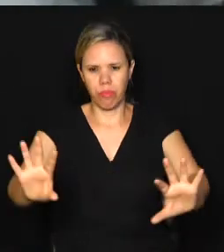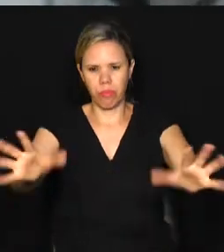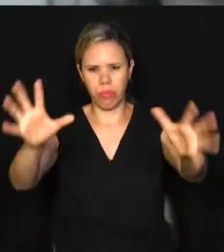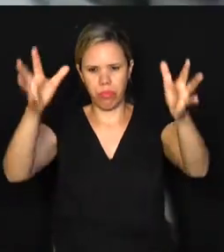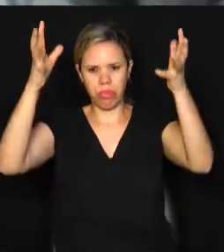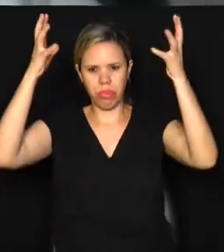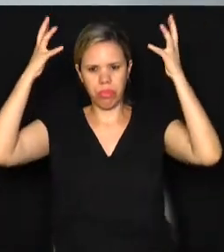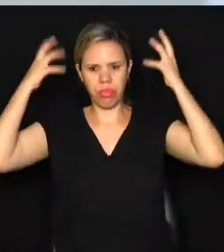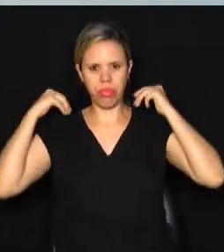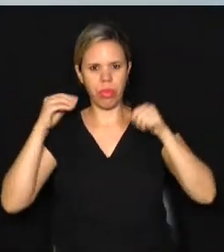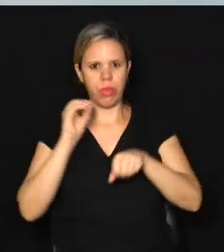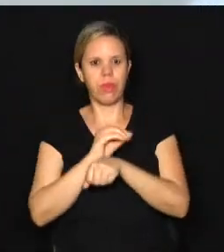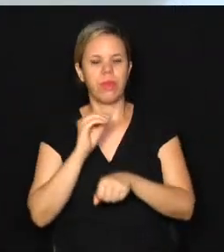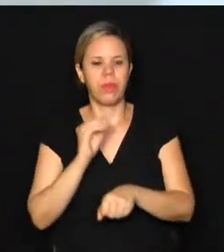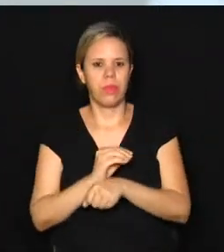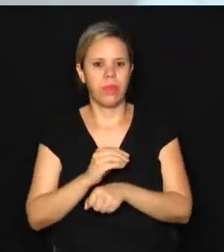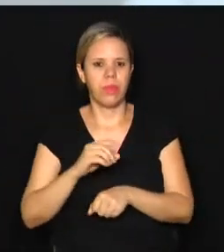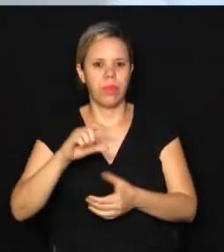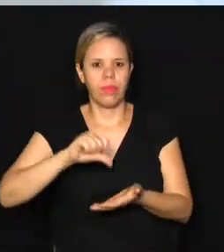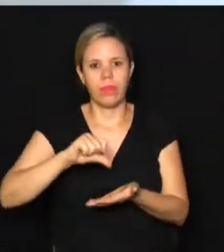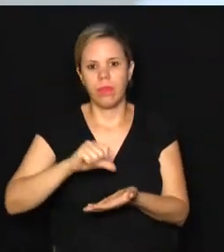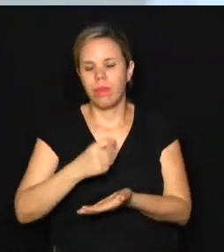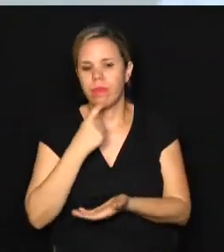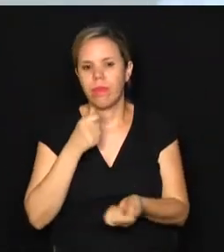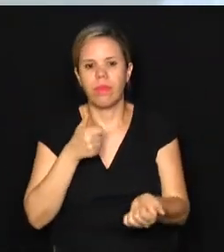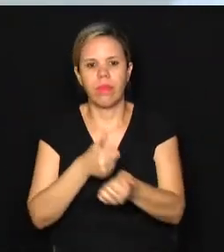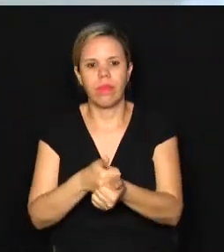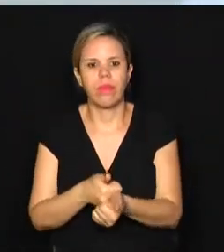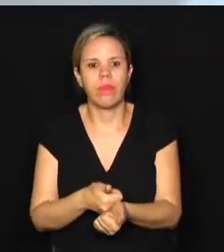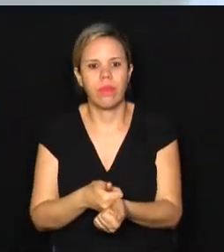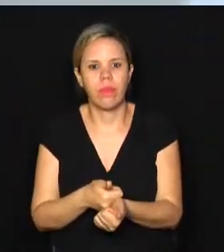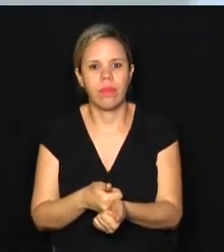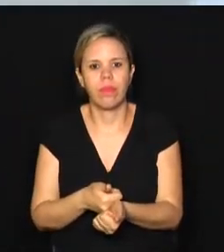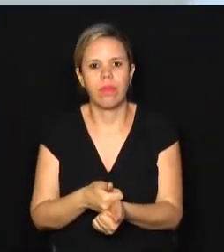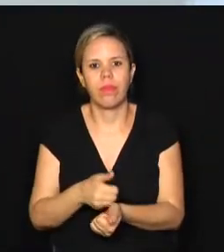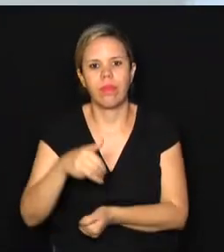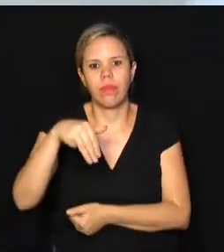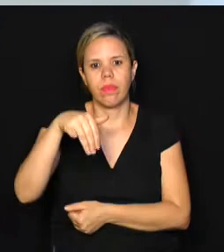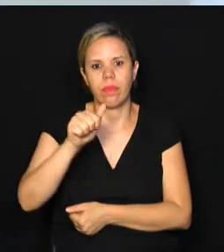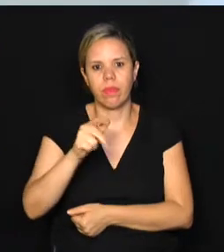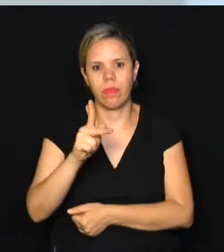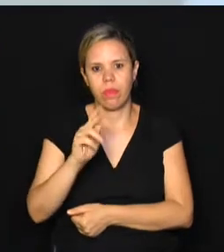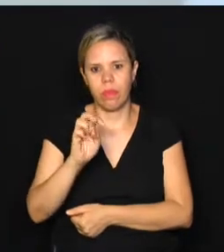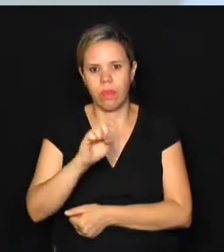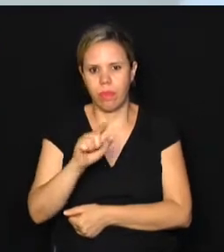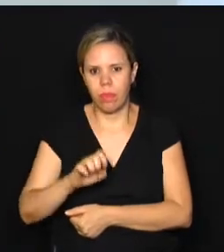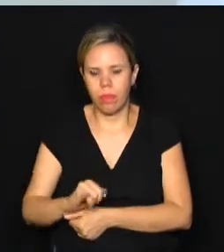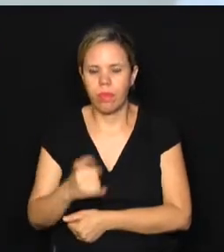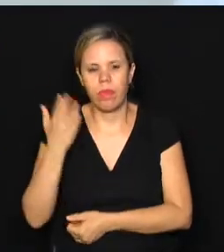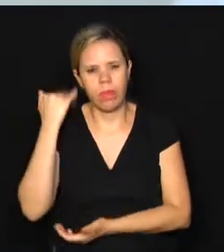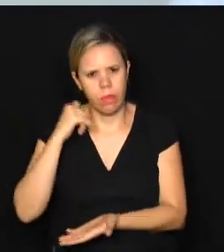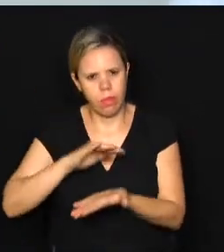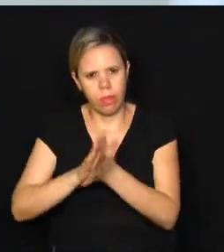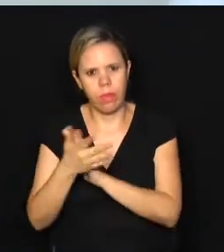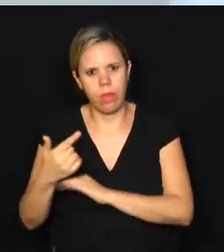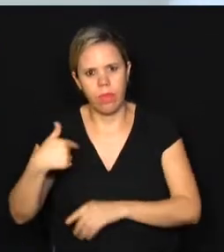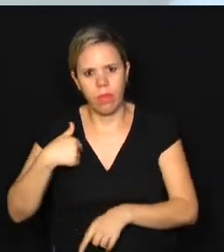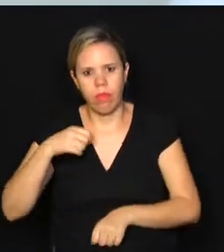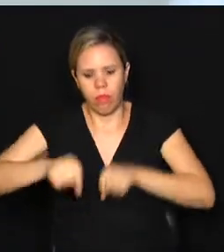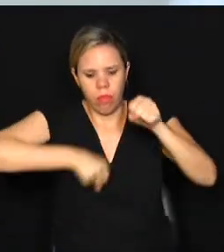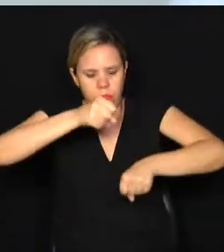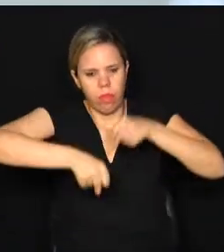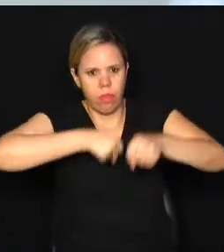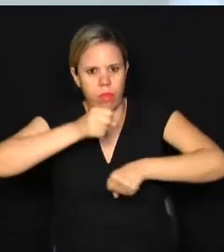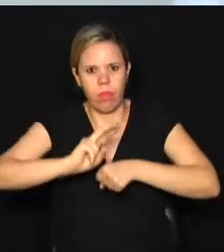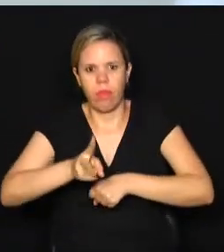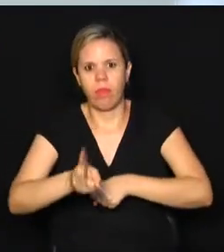preservada para a região de Campinas. Quem acompanha um pouco da Mackenzie viu quanto foi destruído lá. Eu, por exemplo, eu sou ciclista, sempre